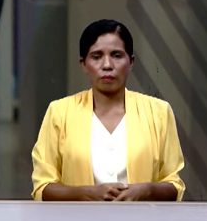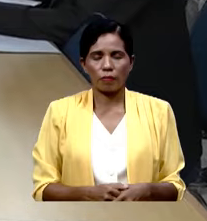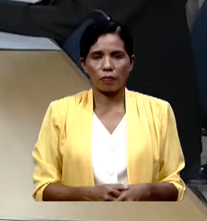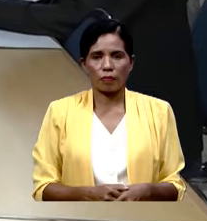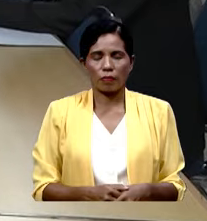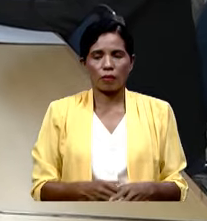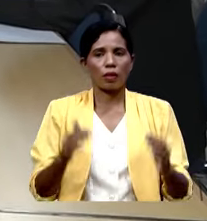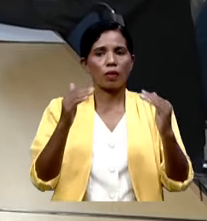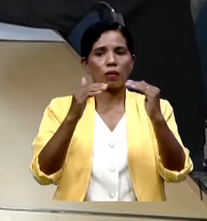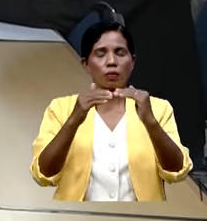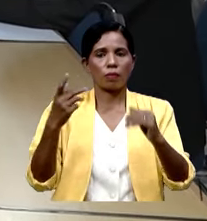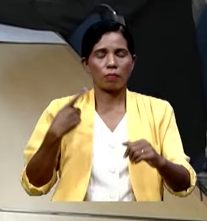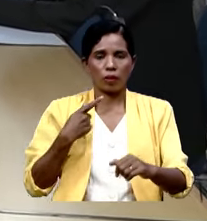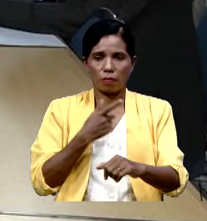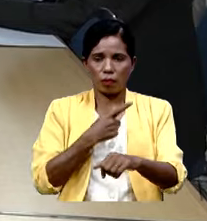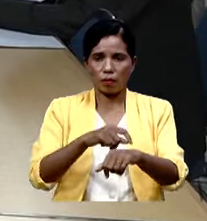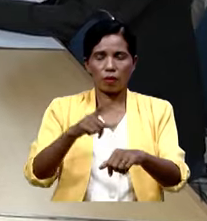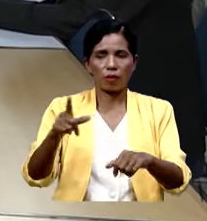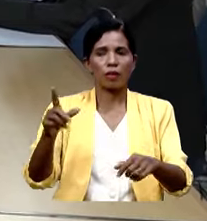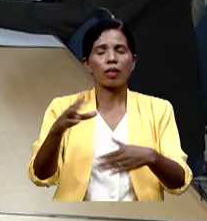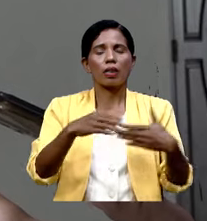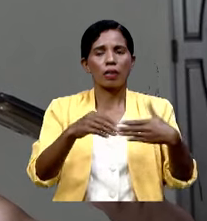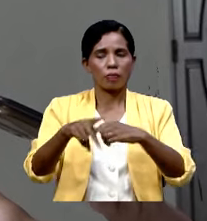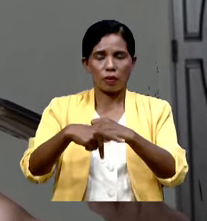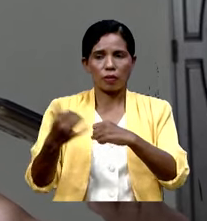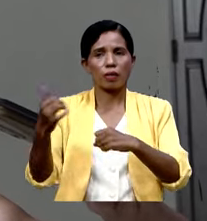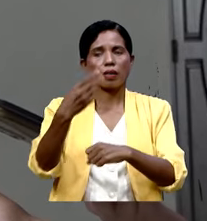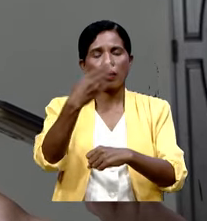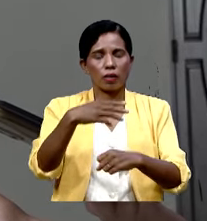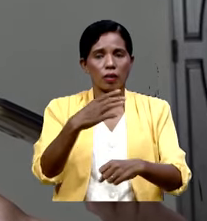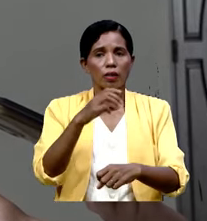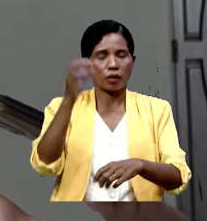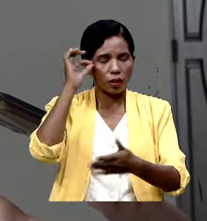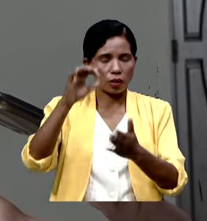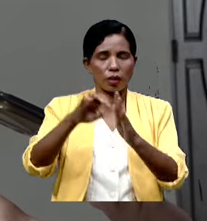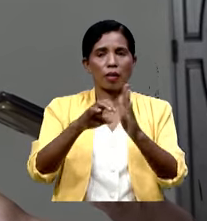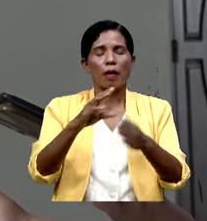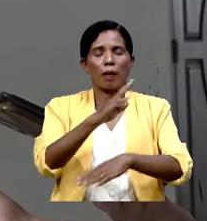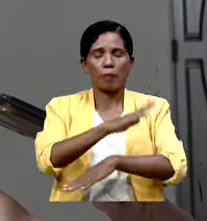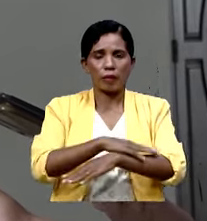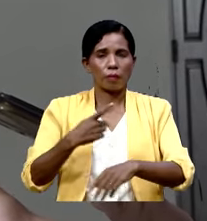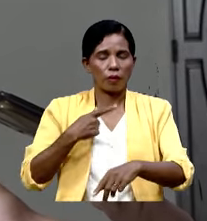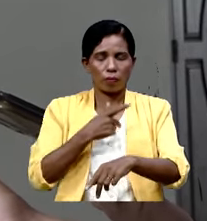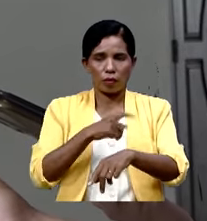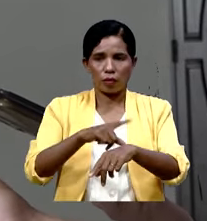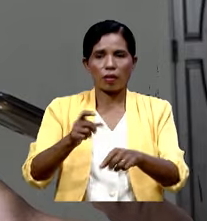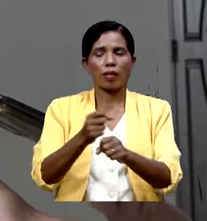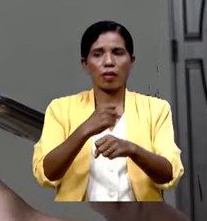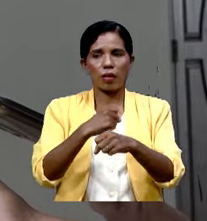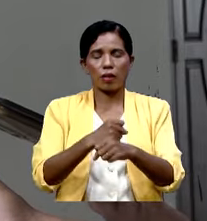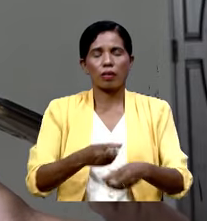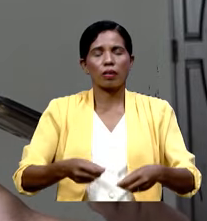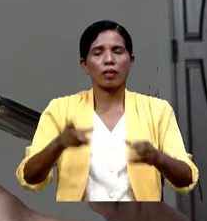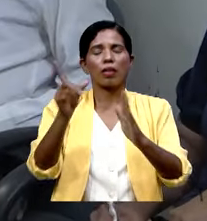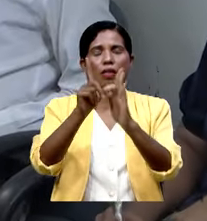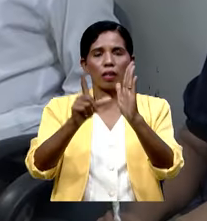Hafuen reunión plenaria ia líder bancada sira ia quinta semana nei, Sekretaria Meja Parlamento Nacional Virginia Anabelo Hateten, Parlamento Nasional sia hasai resolução